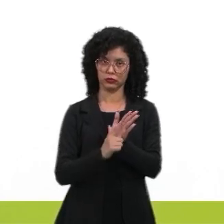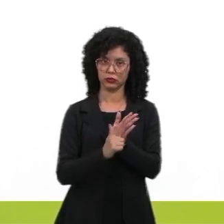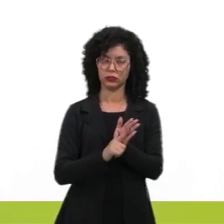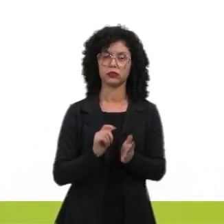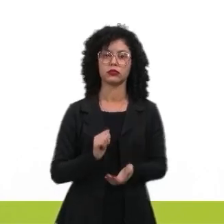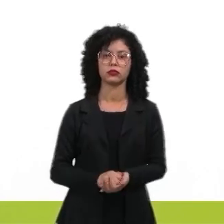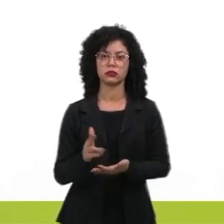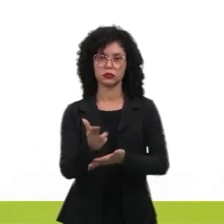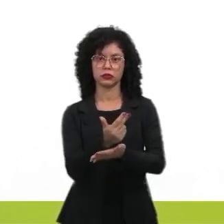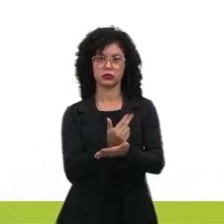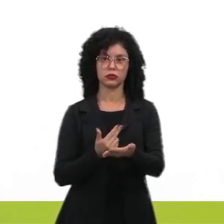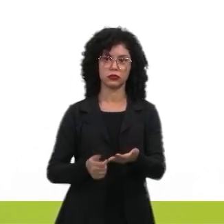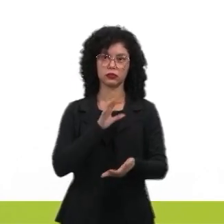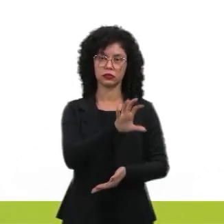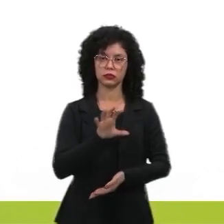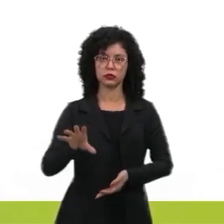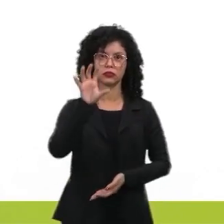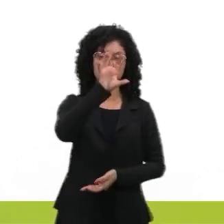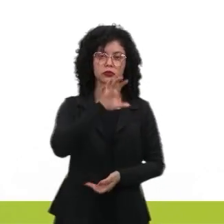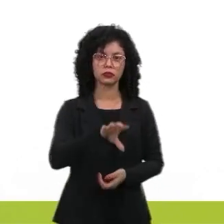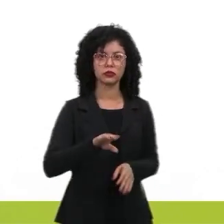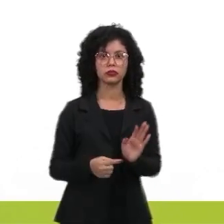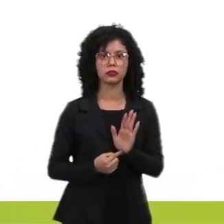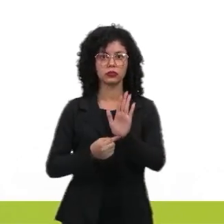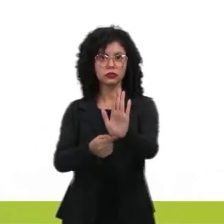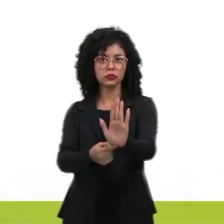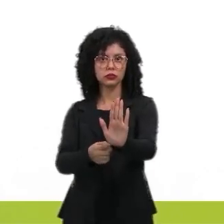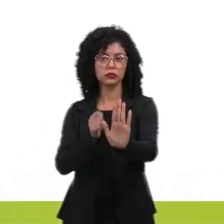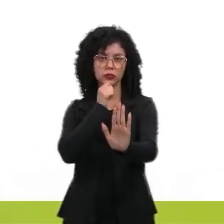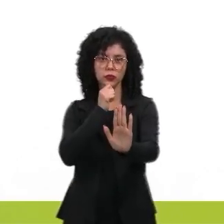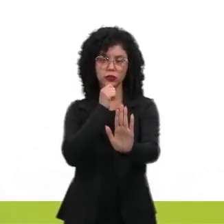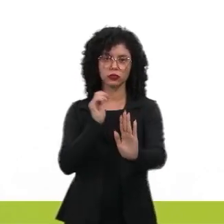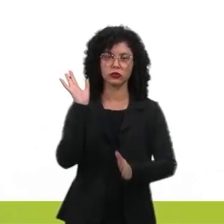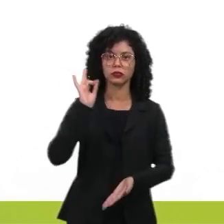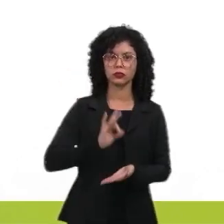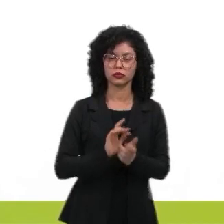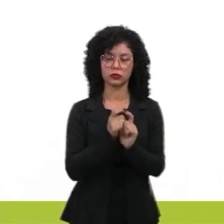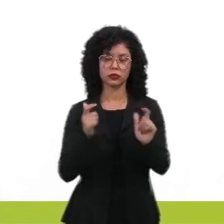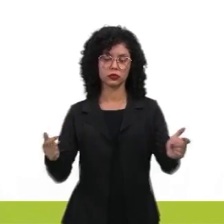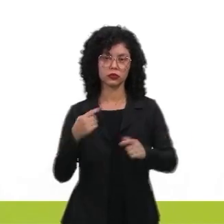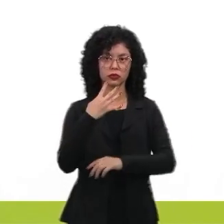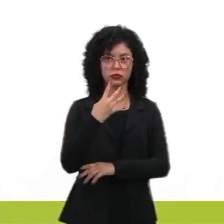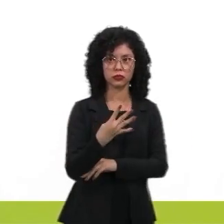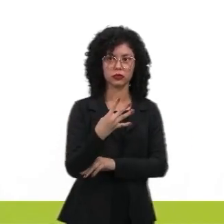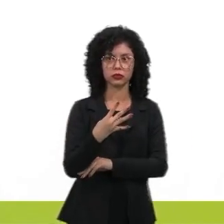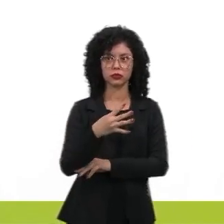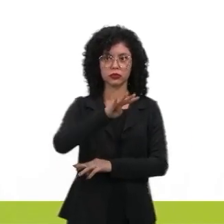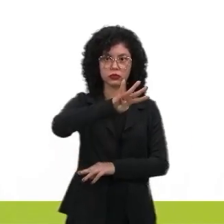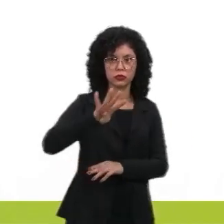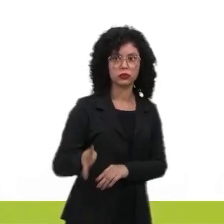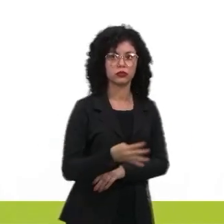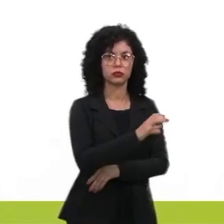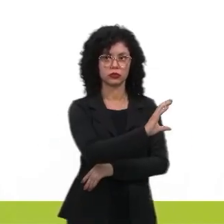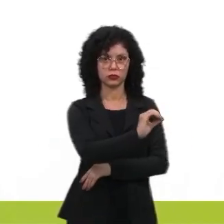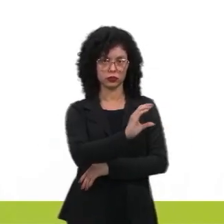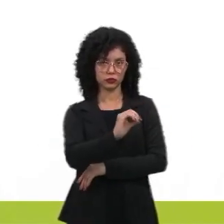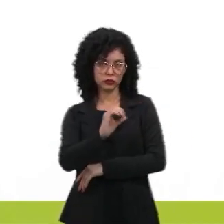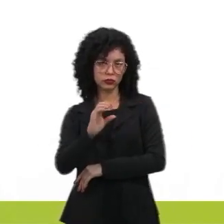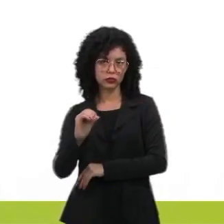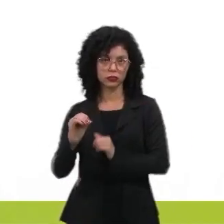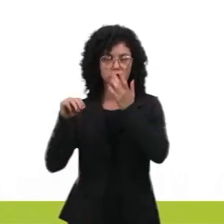escala, do desenho, do mapa, ele representa no tamanho real 4 milhões de quilômetros